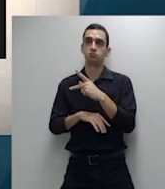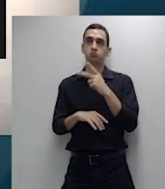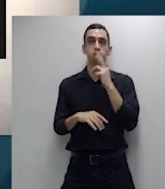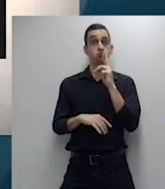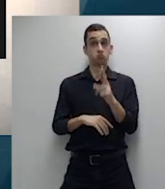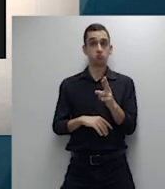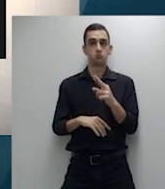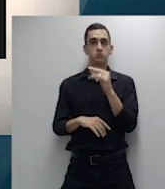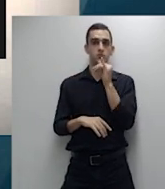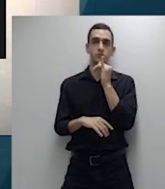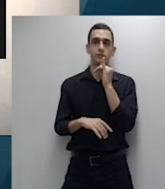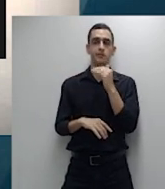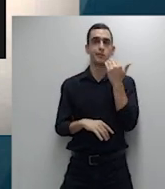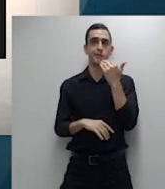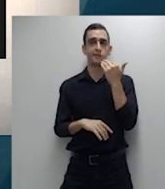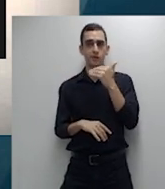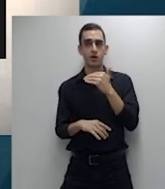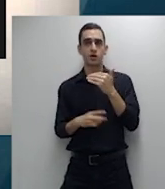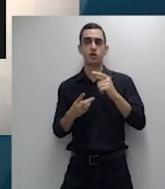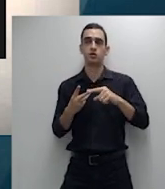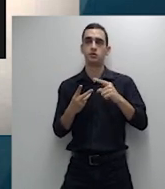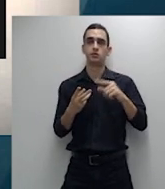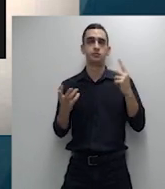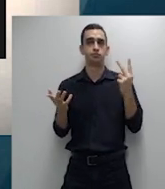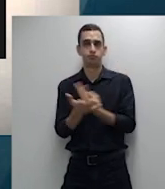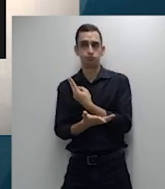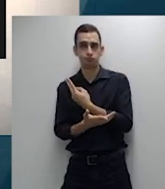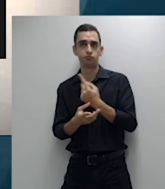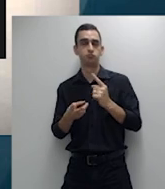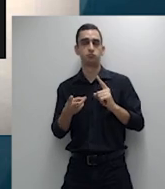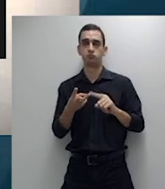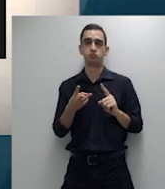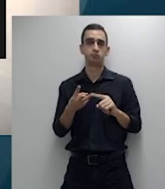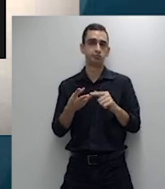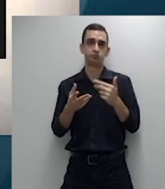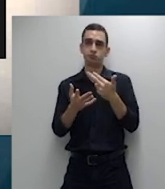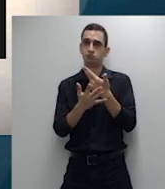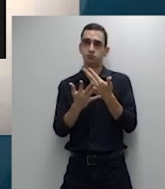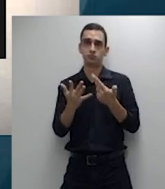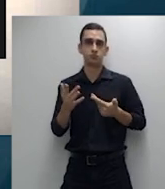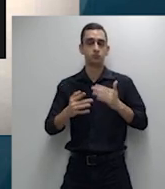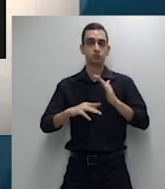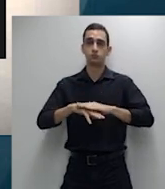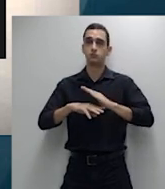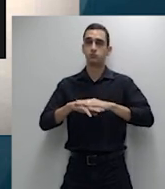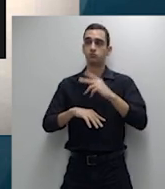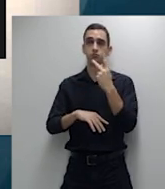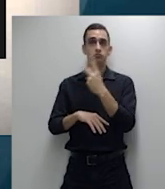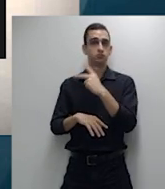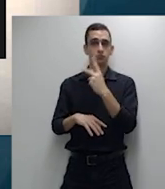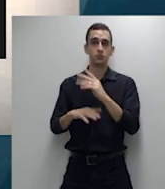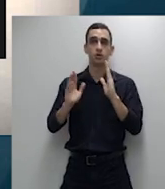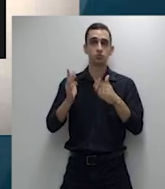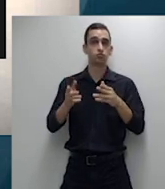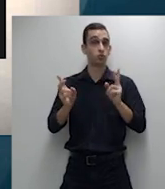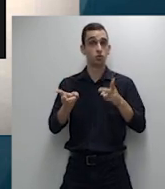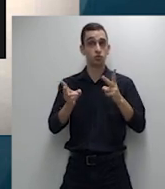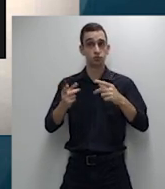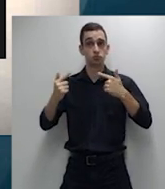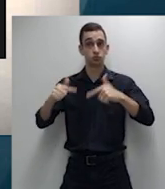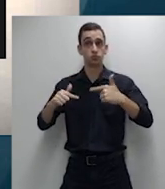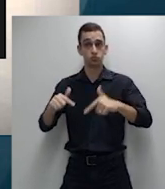nesta via de radiofrequência de eletro frequência aberta por ela aberta por ela mantida operacional